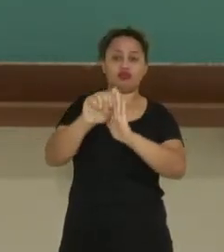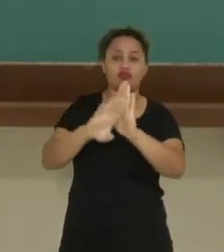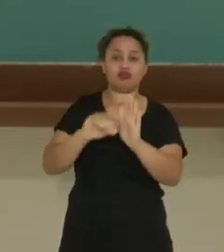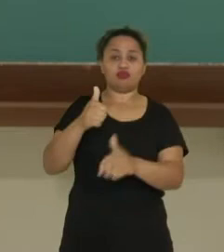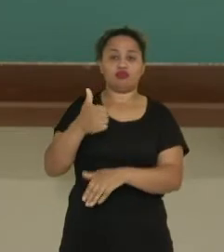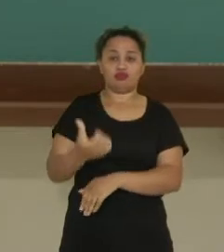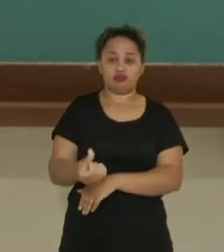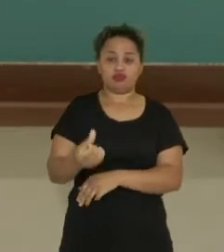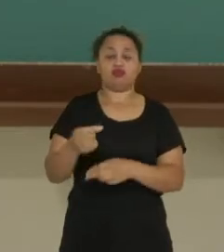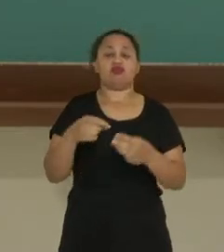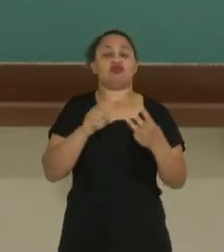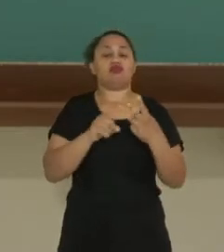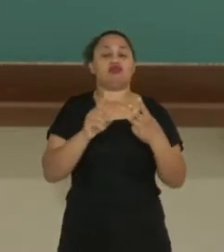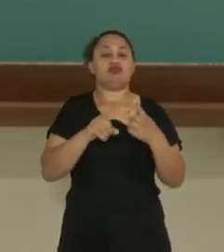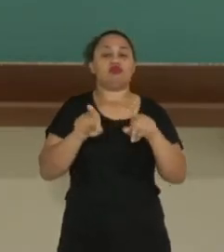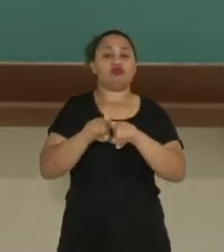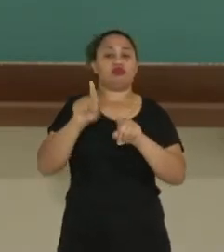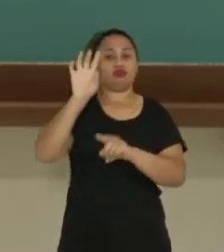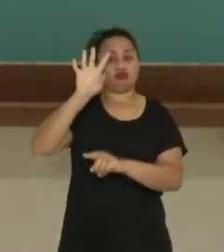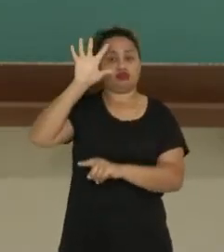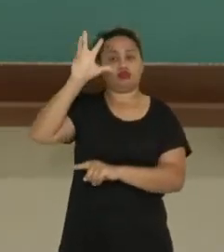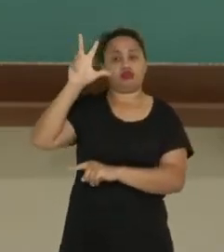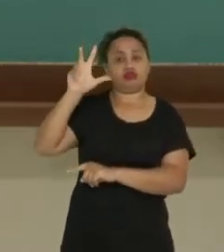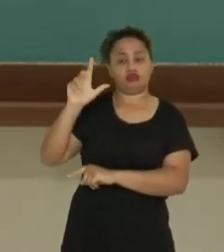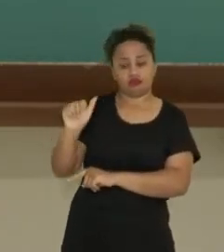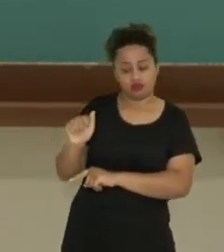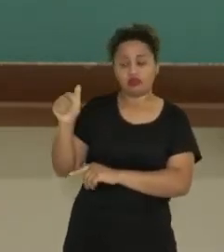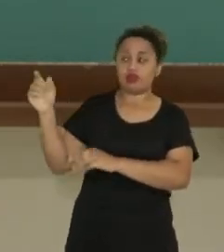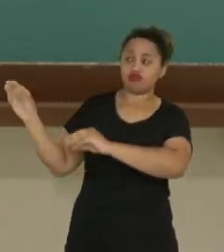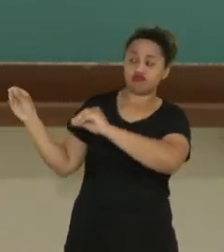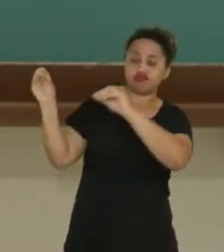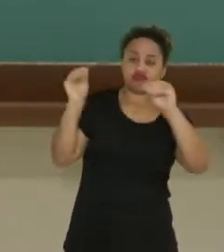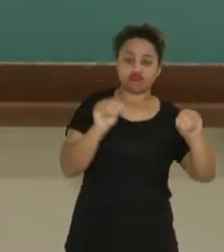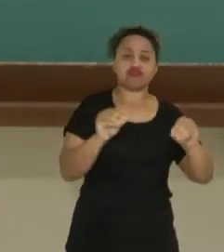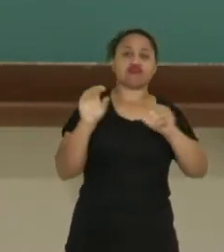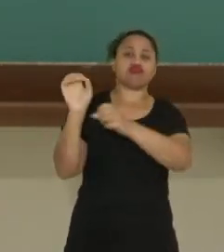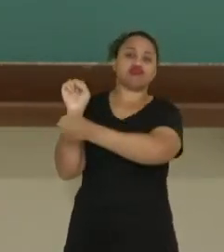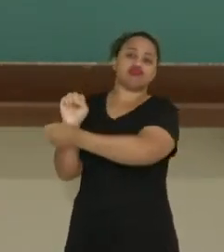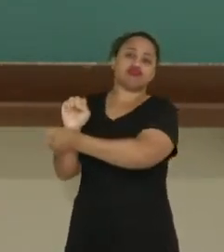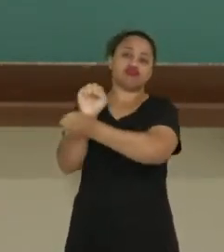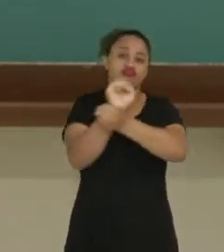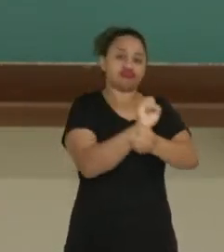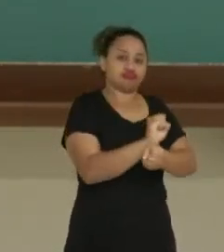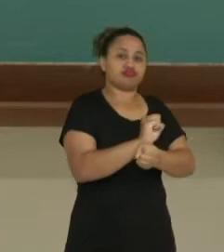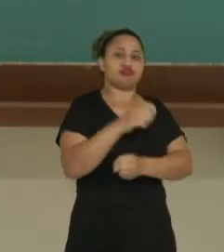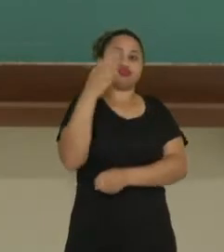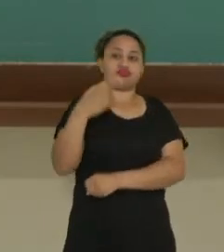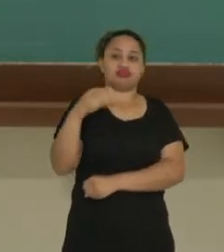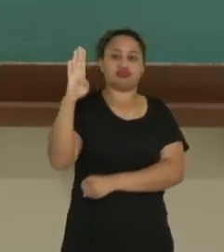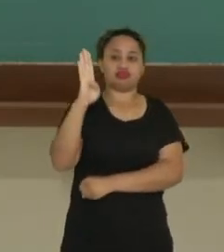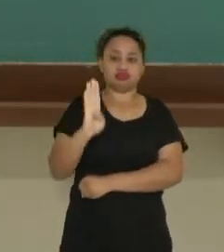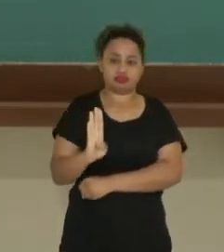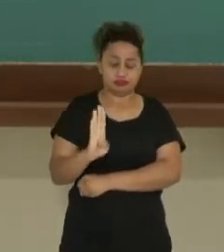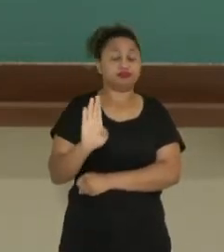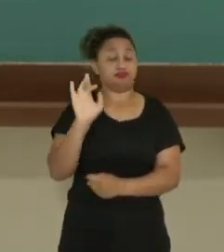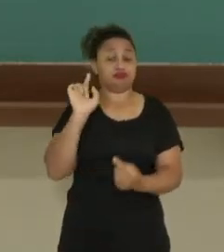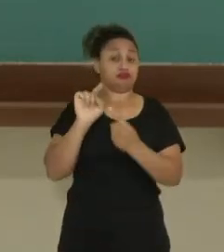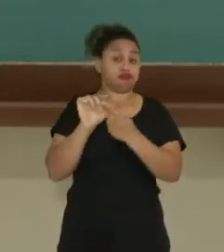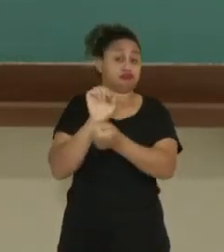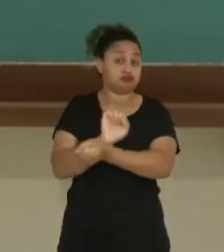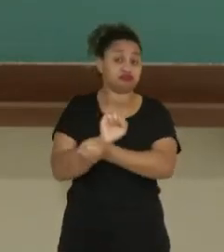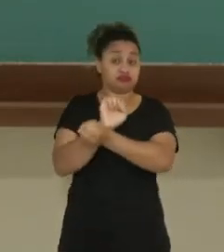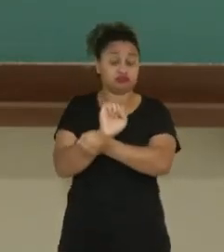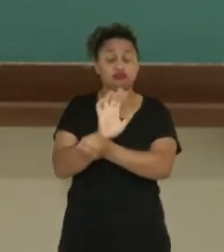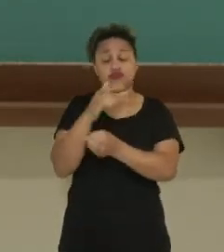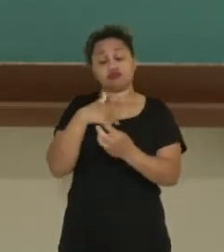e os africanos e africanas que foram trazidos para o Brasil para serem escravizados. Essa é a base,